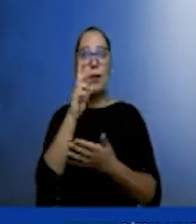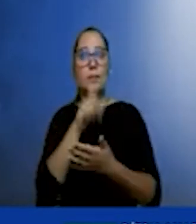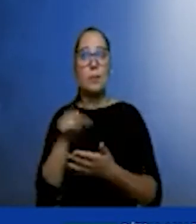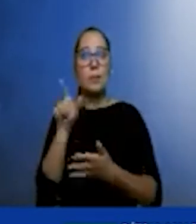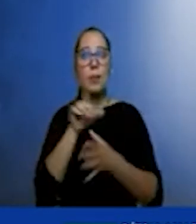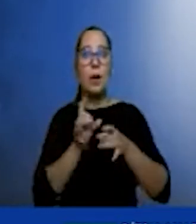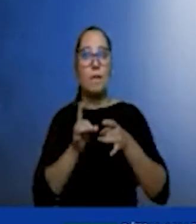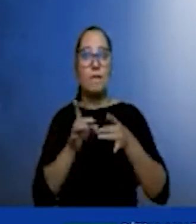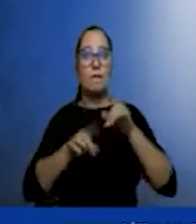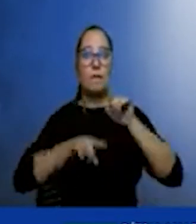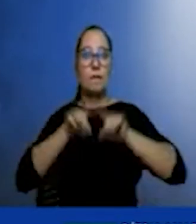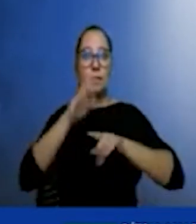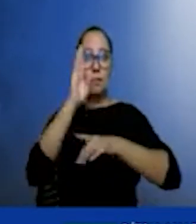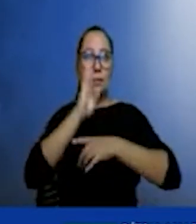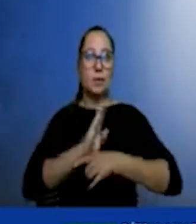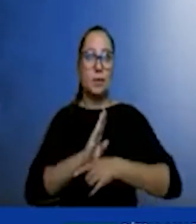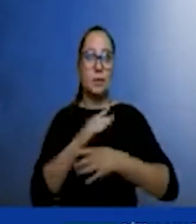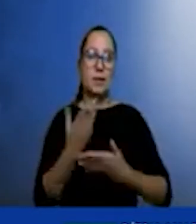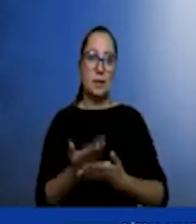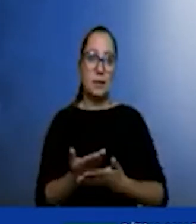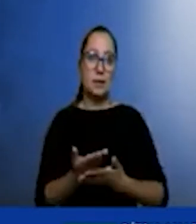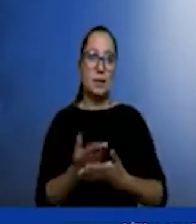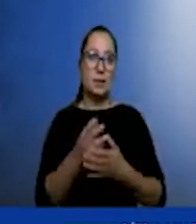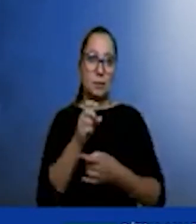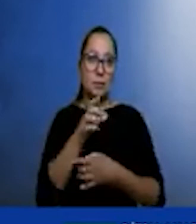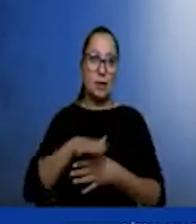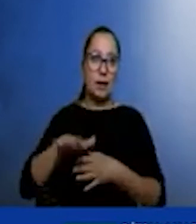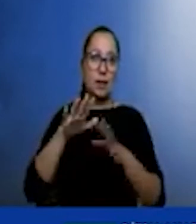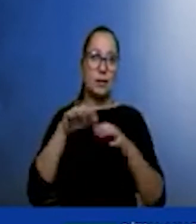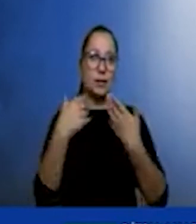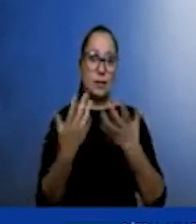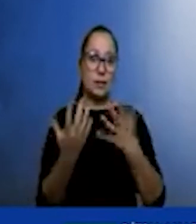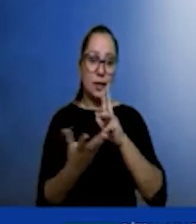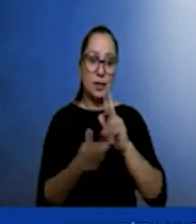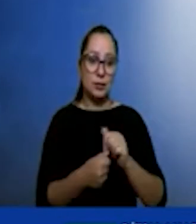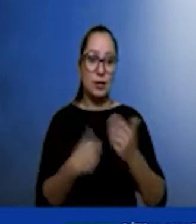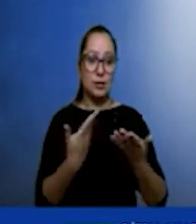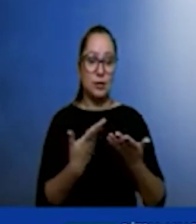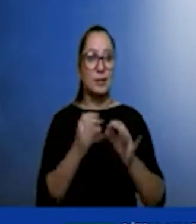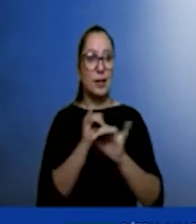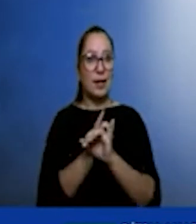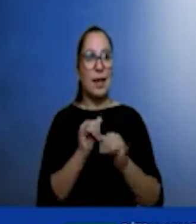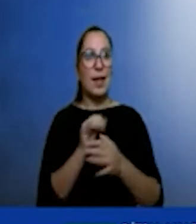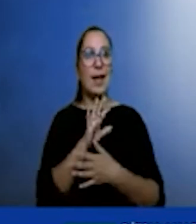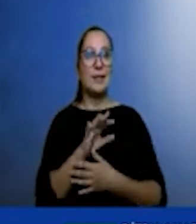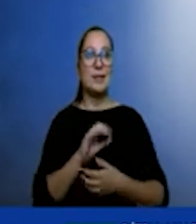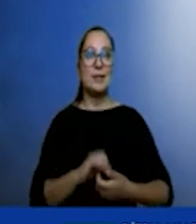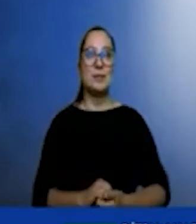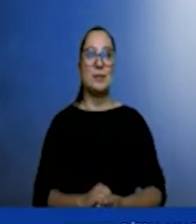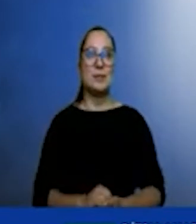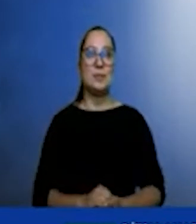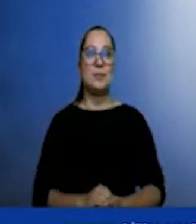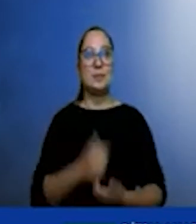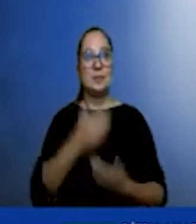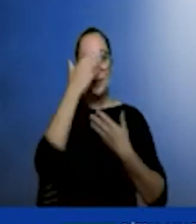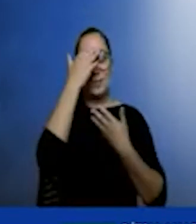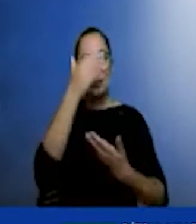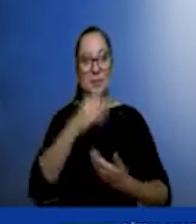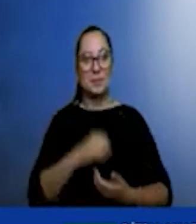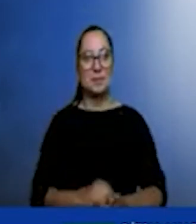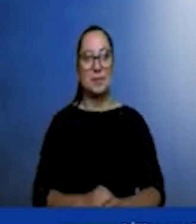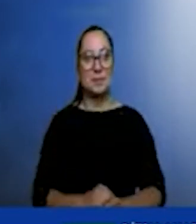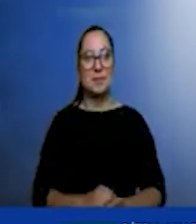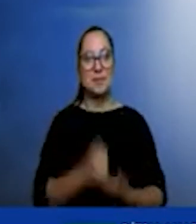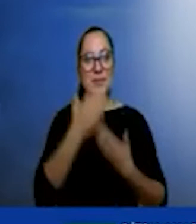produtos brasileiros no mercado internacional. Então, o recado seria esse. Muito e mais obrigado. Uma vez, obrigada. Obrigado, Fernanda.